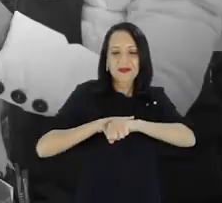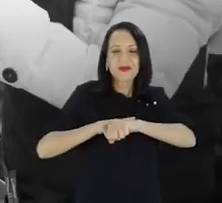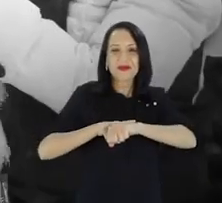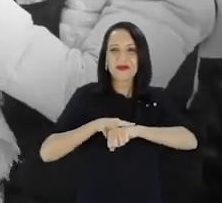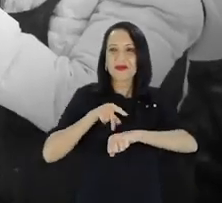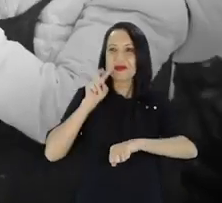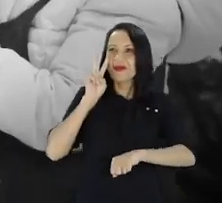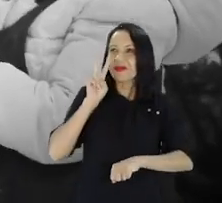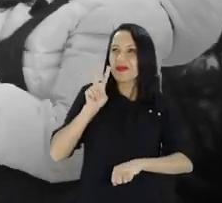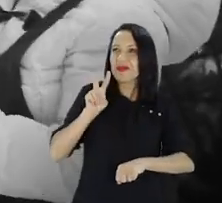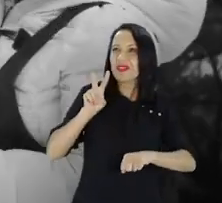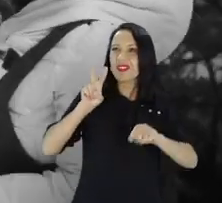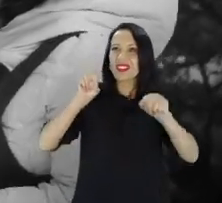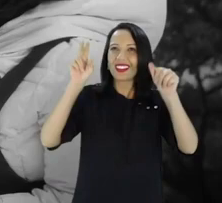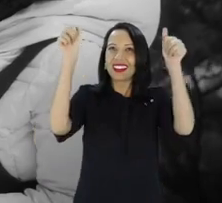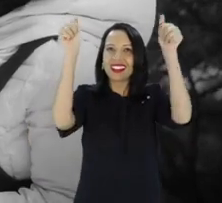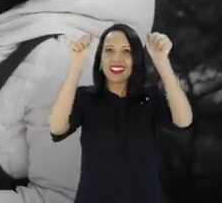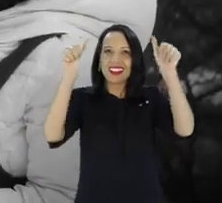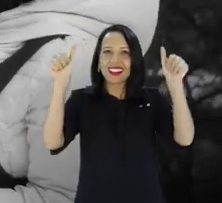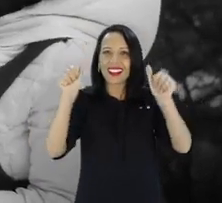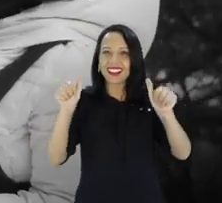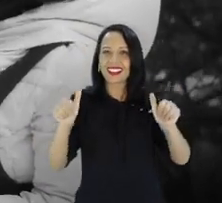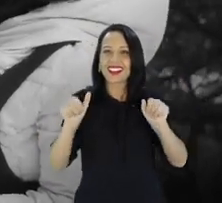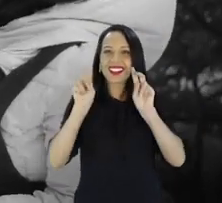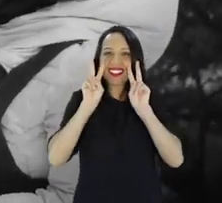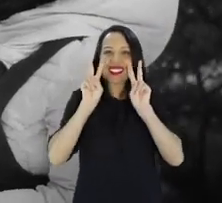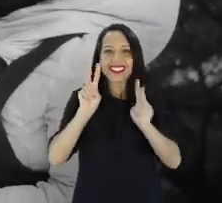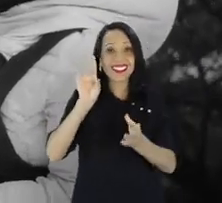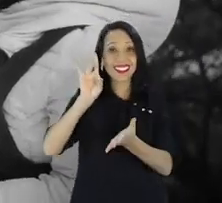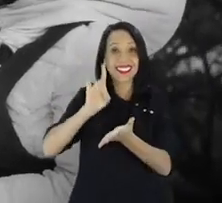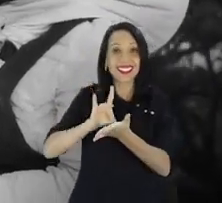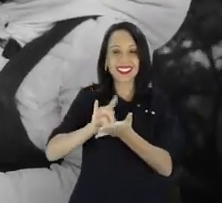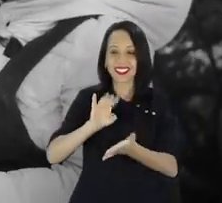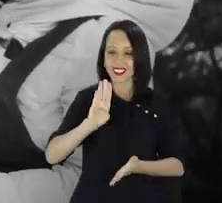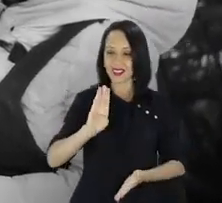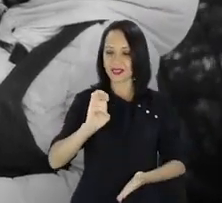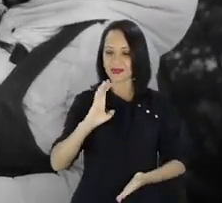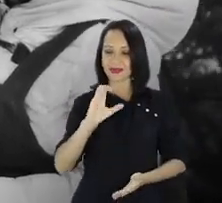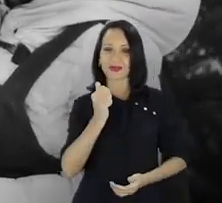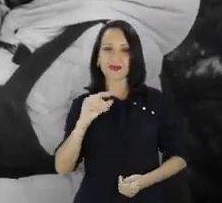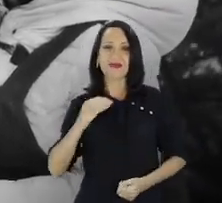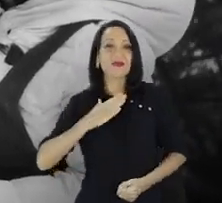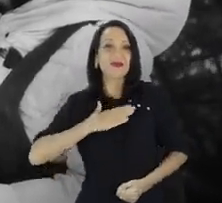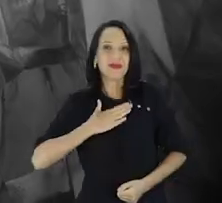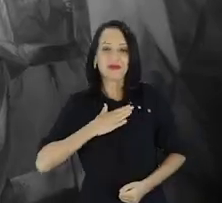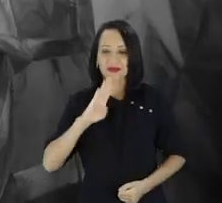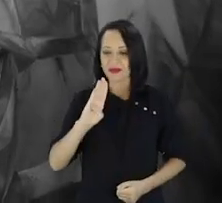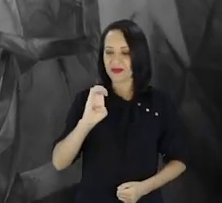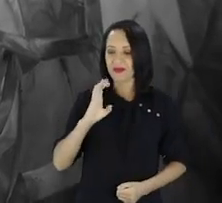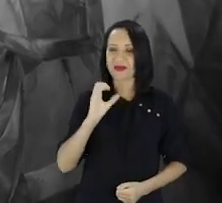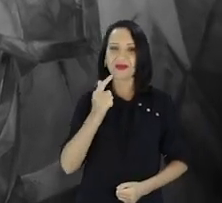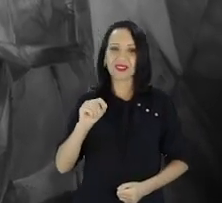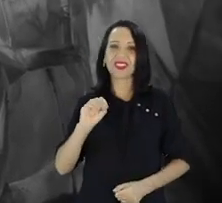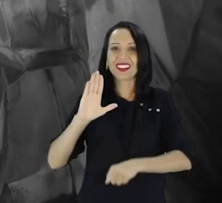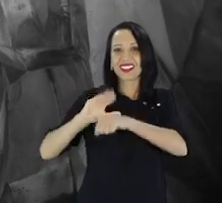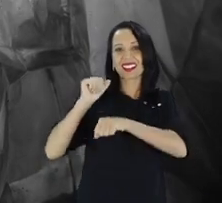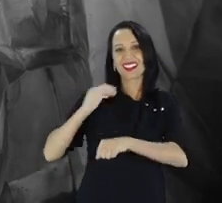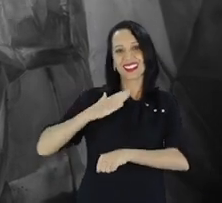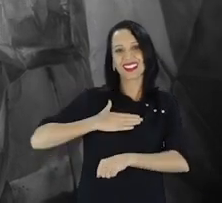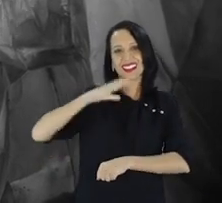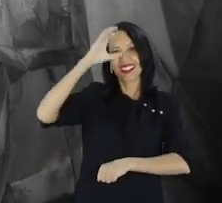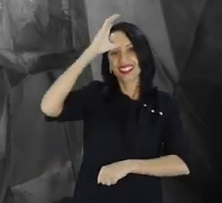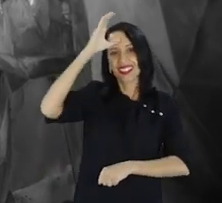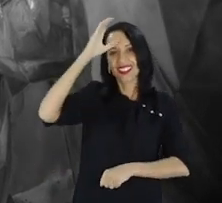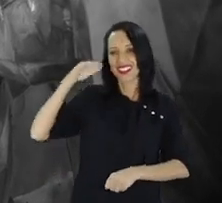eu olhei para aquela peça e eu vi mesmo eu vi o becão né Porque para mim a gente lava o meu tio né eu